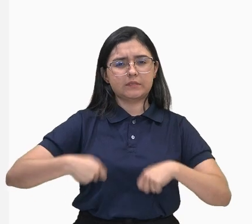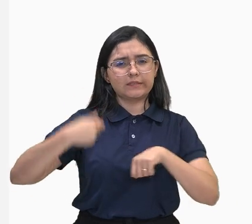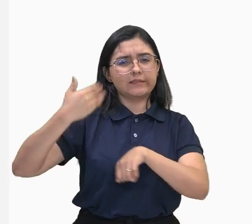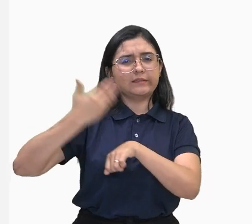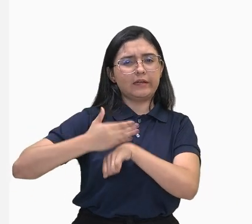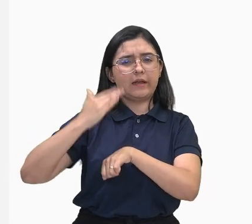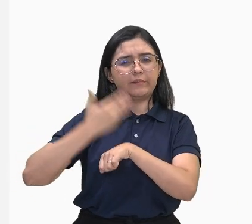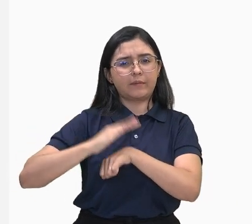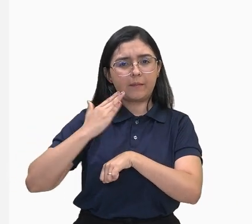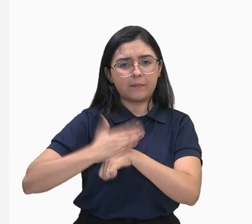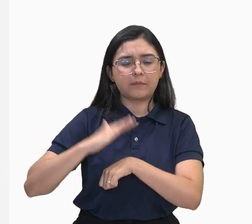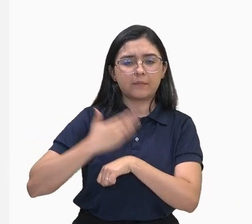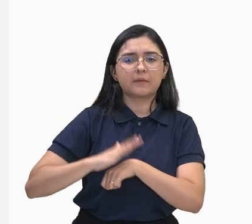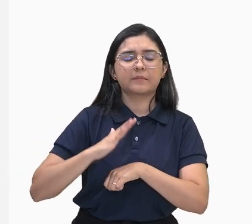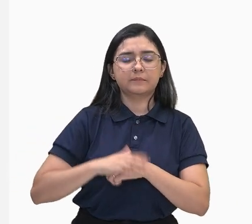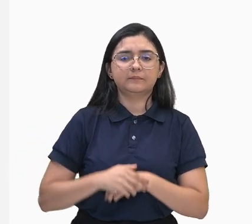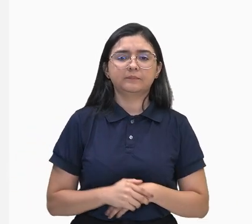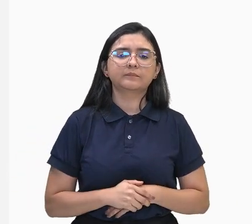Para vocês